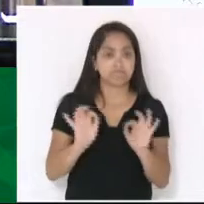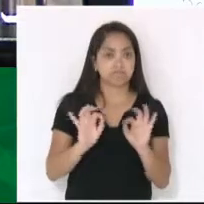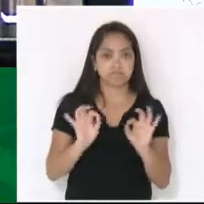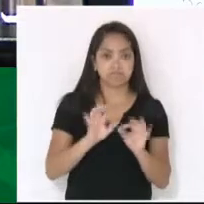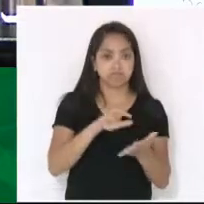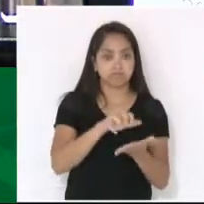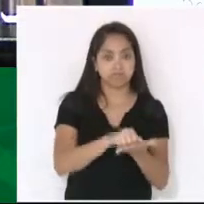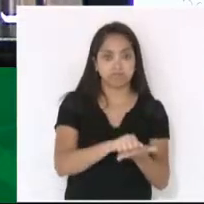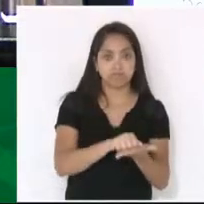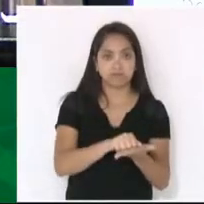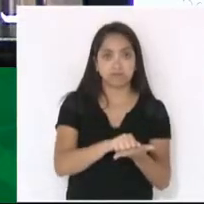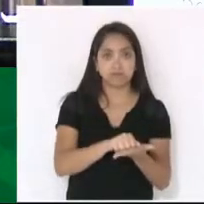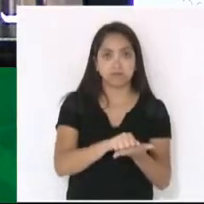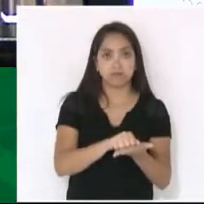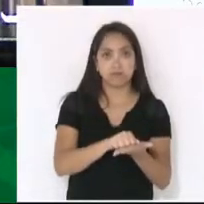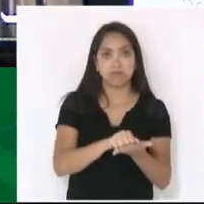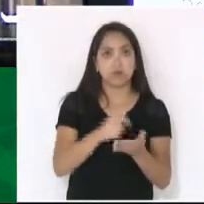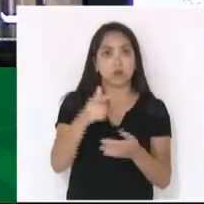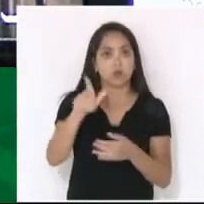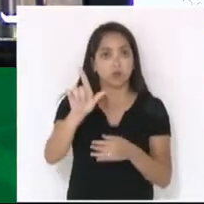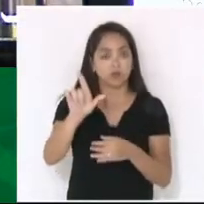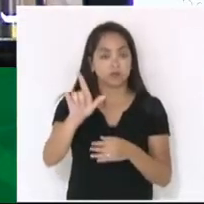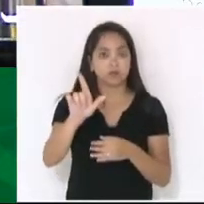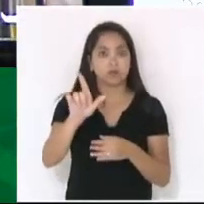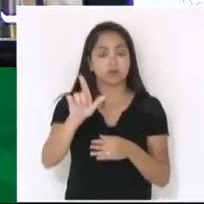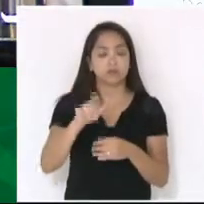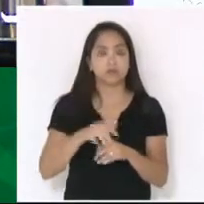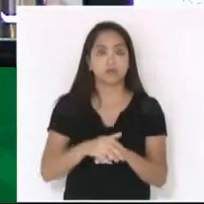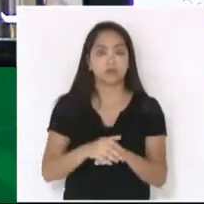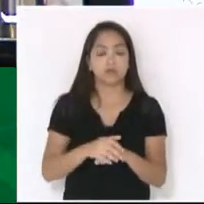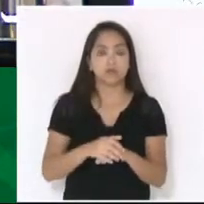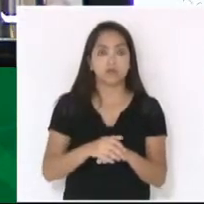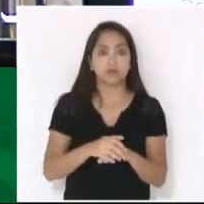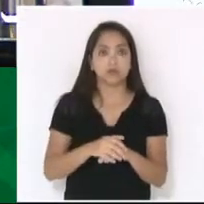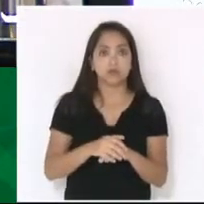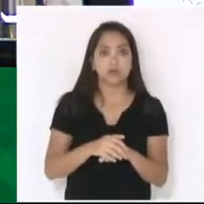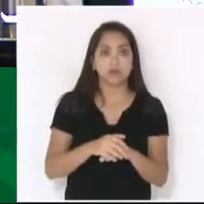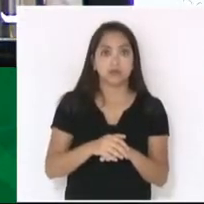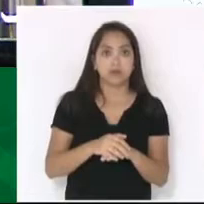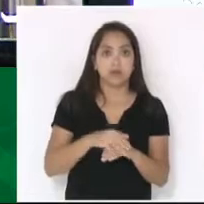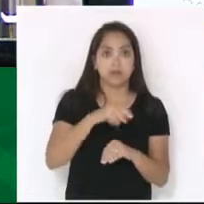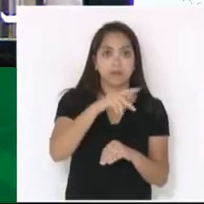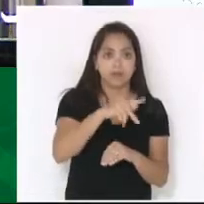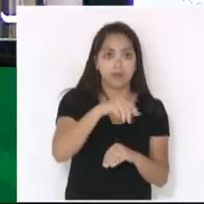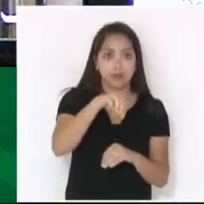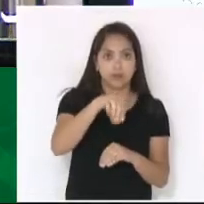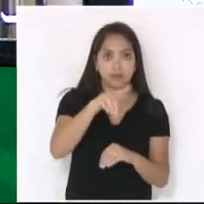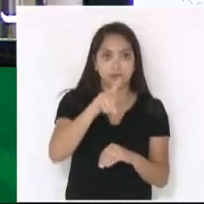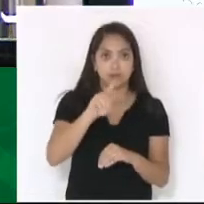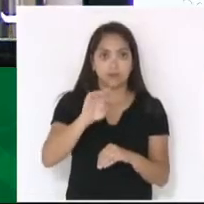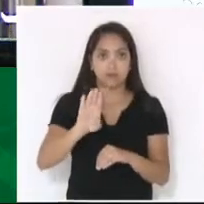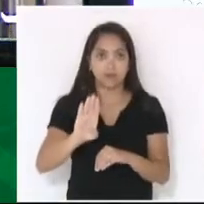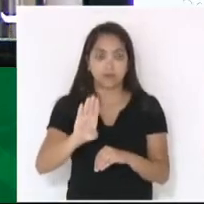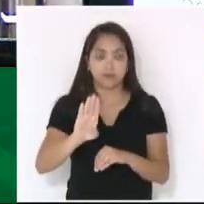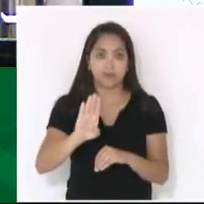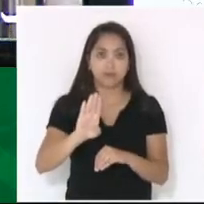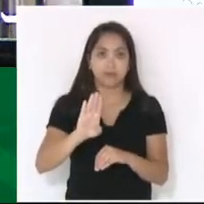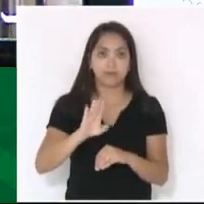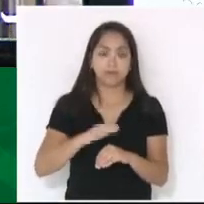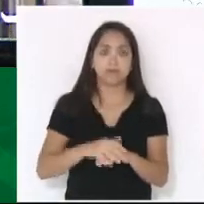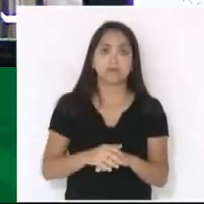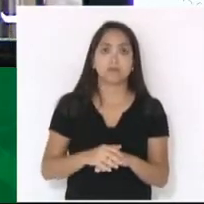inscrito próximo horário pertence ao PMDB com a palavra o deputado